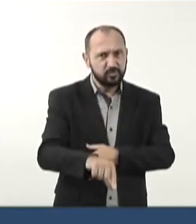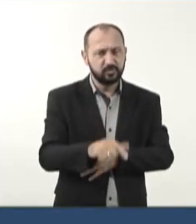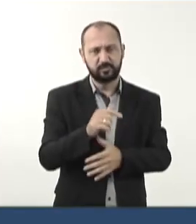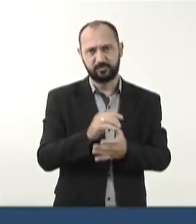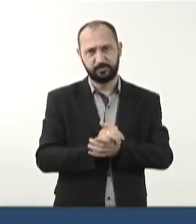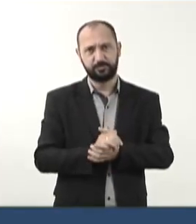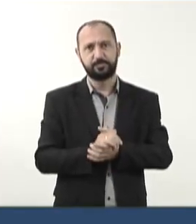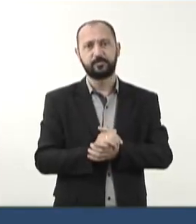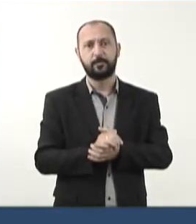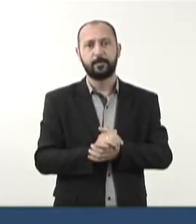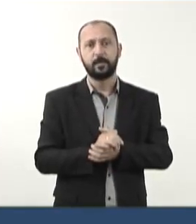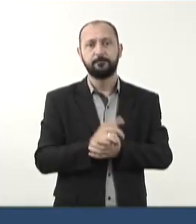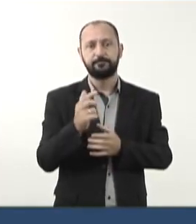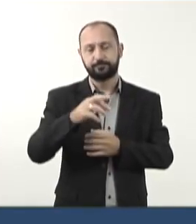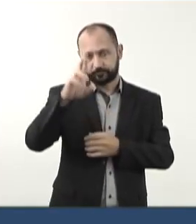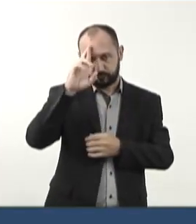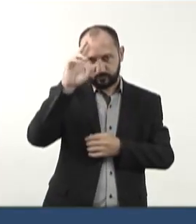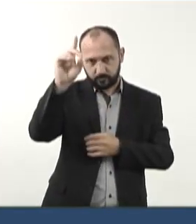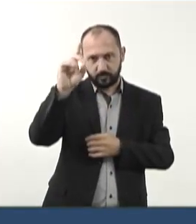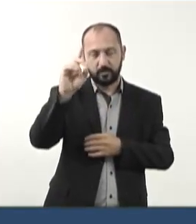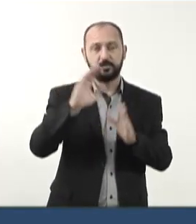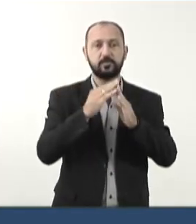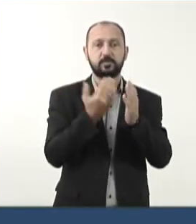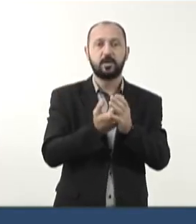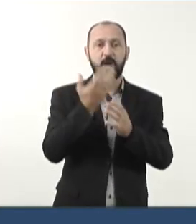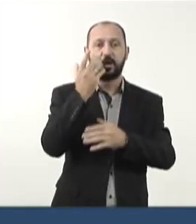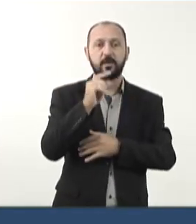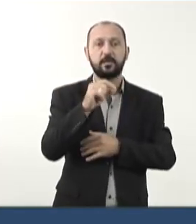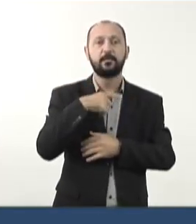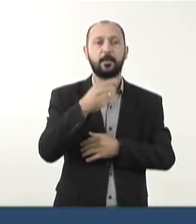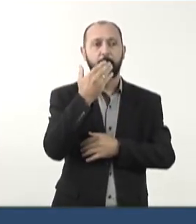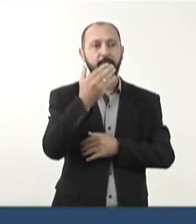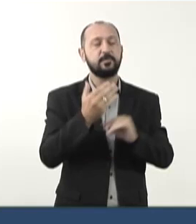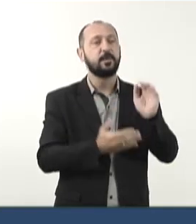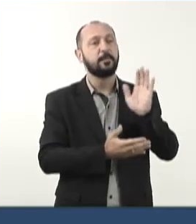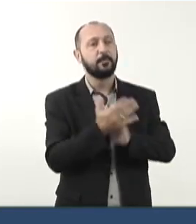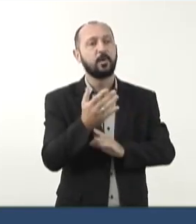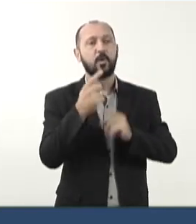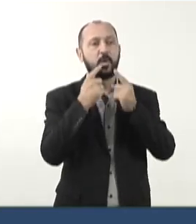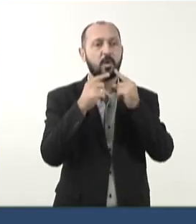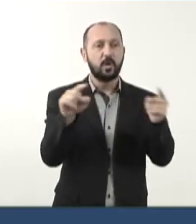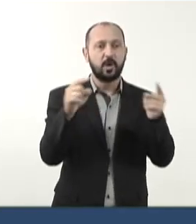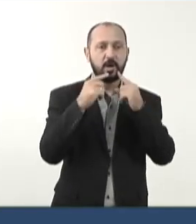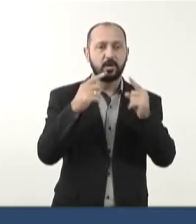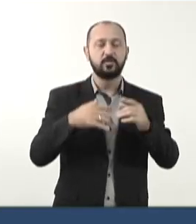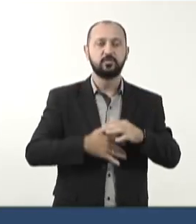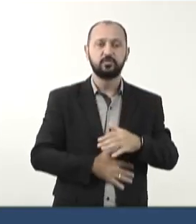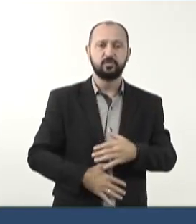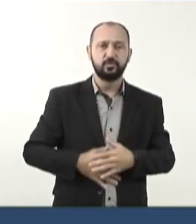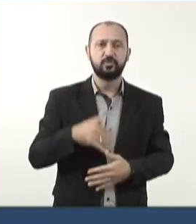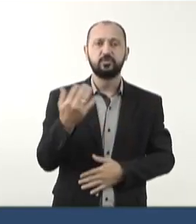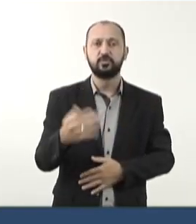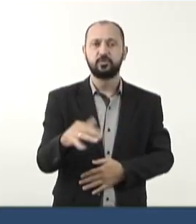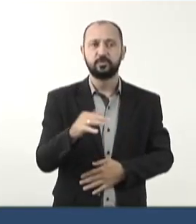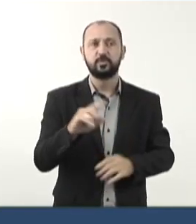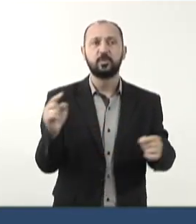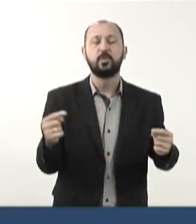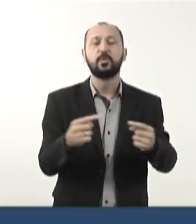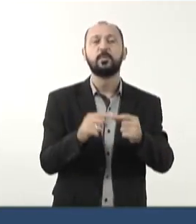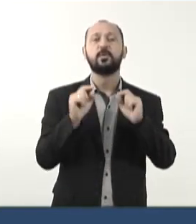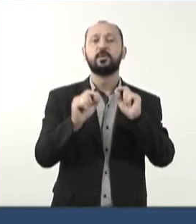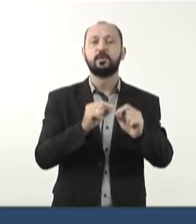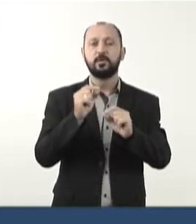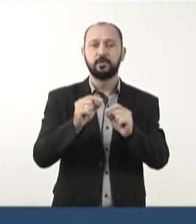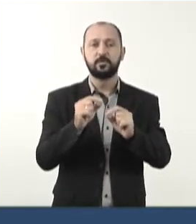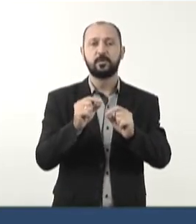repetir. Direções das escolas dizem que as crianças pedem para ir embora ou reclamam de dor na barriga. Isso diz respeito